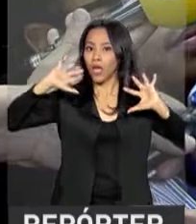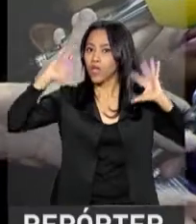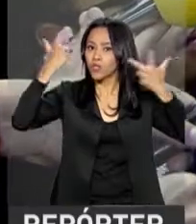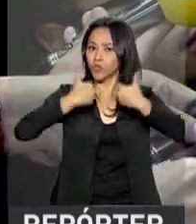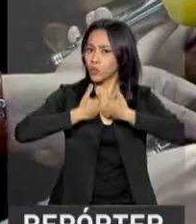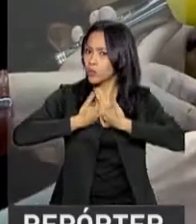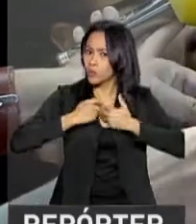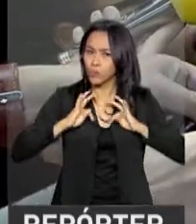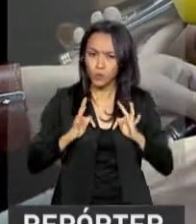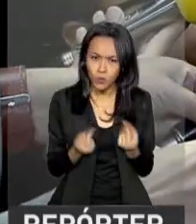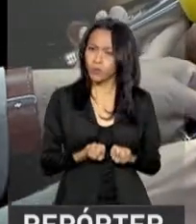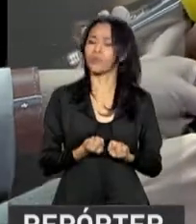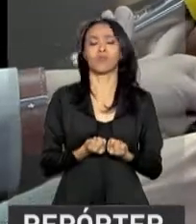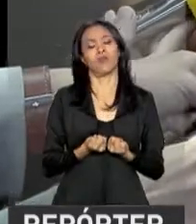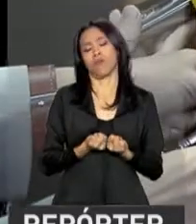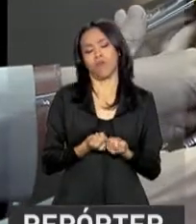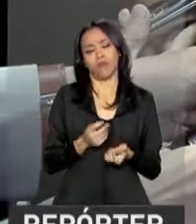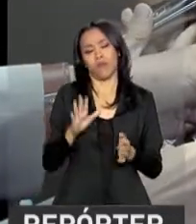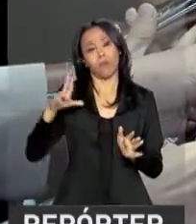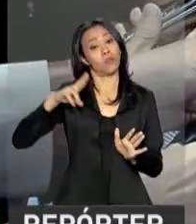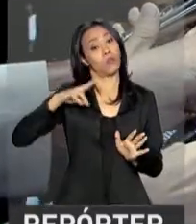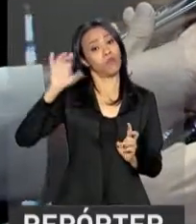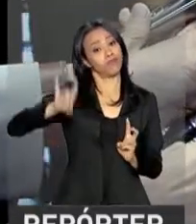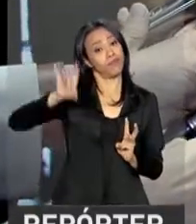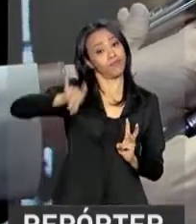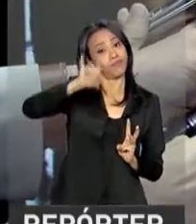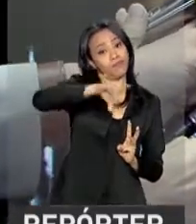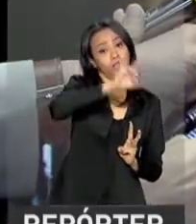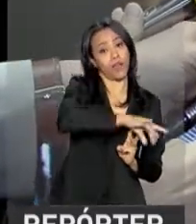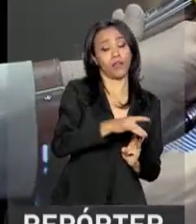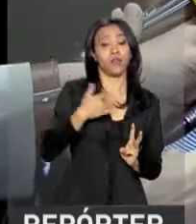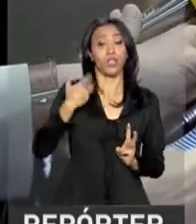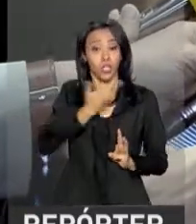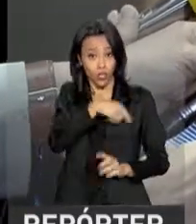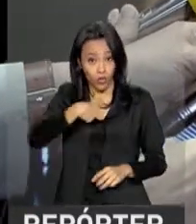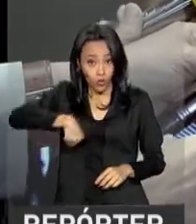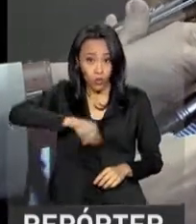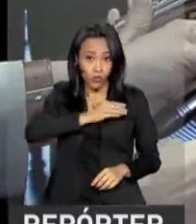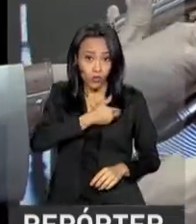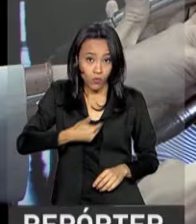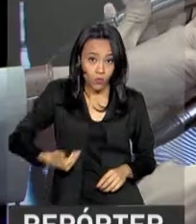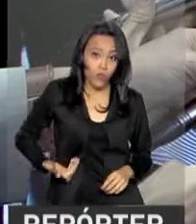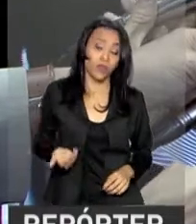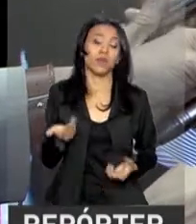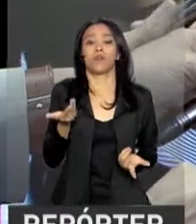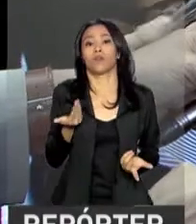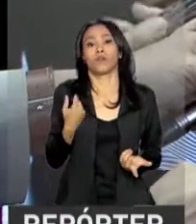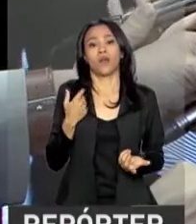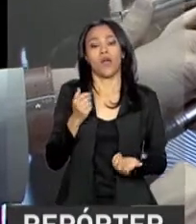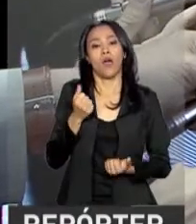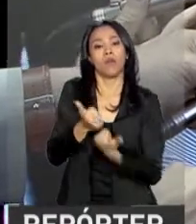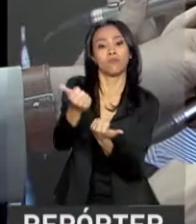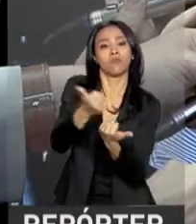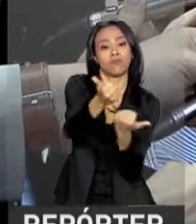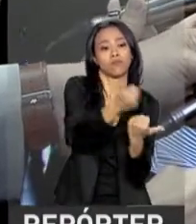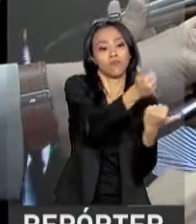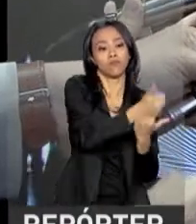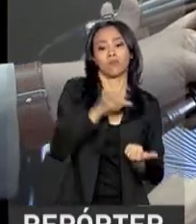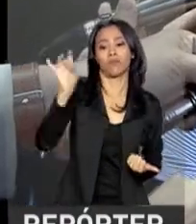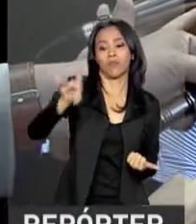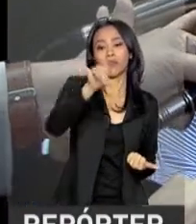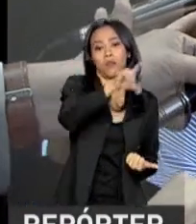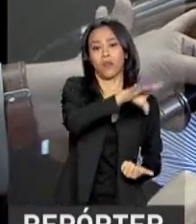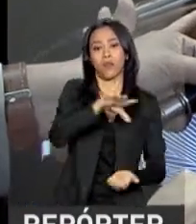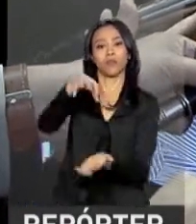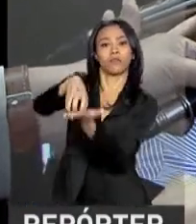todos. De modo que nós temos que, enquanto governo, proporcionar a cada um e a cada grupo o melhor tratamento